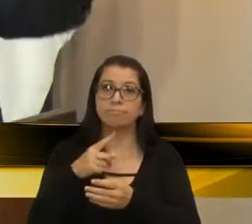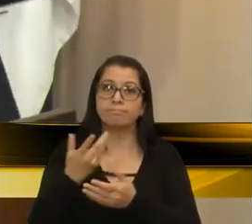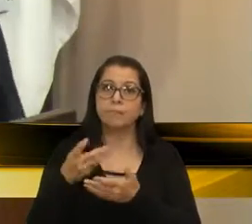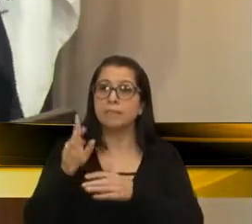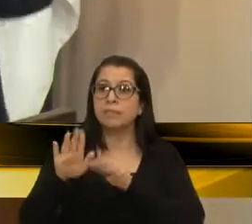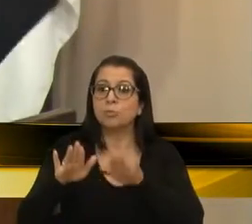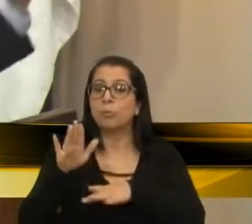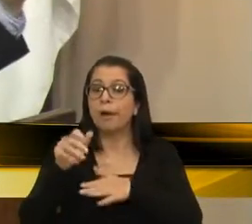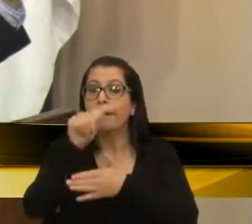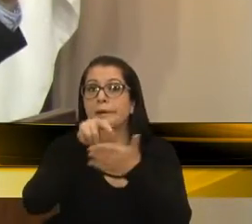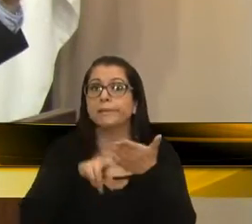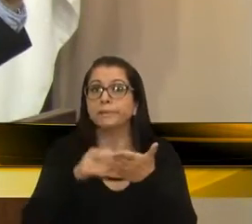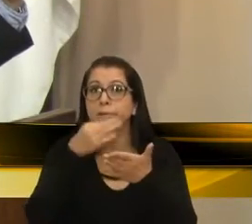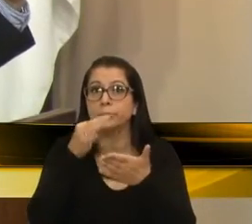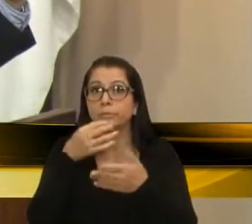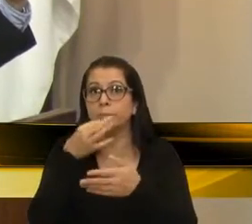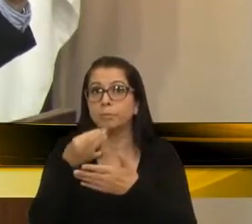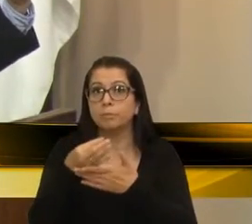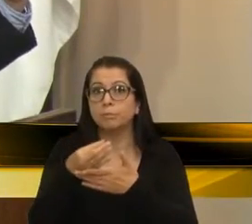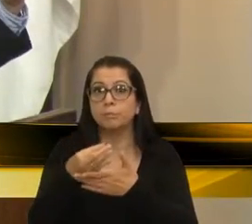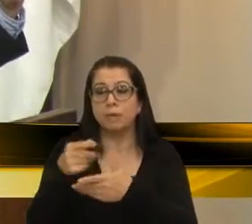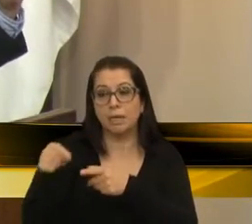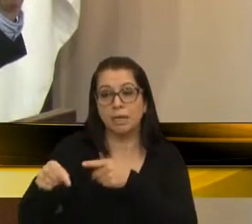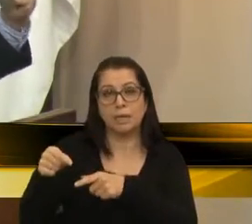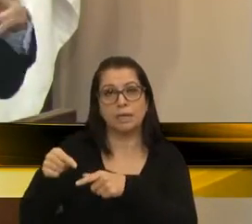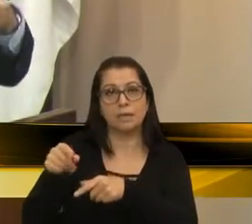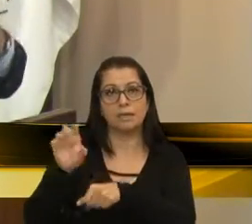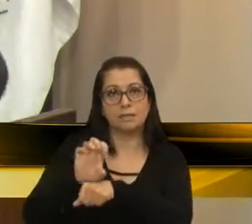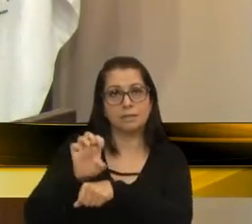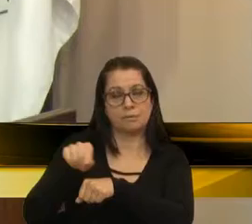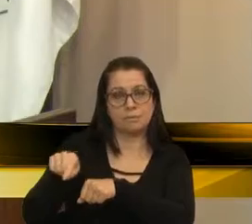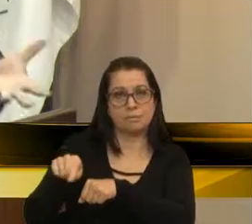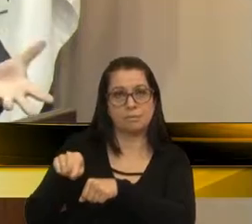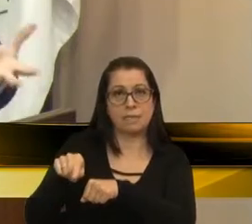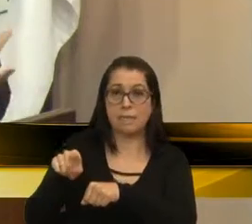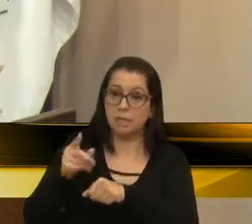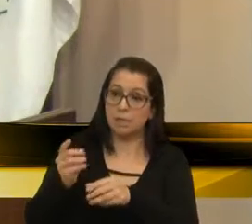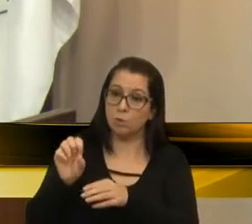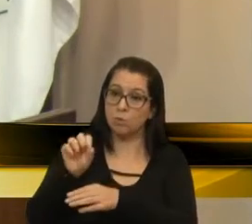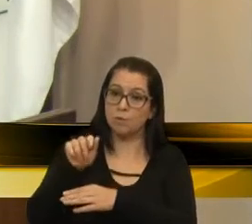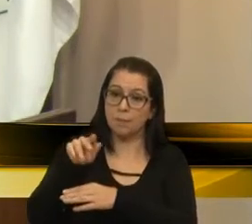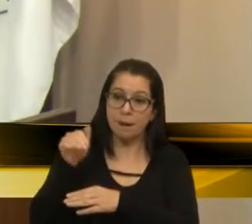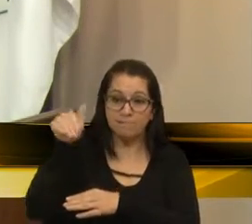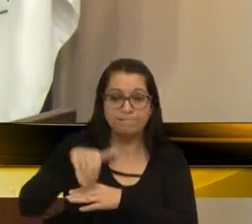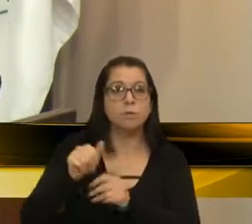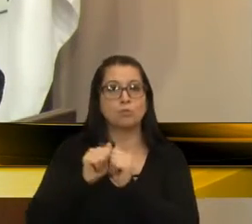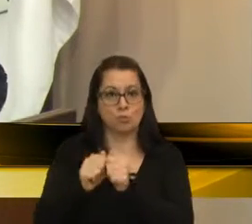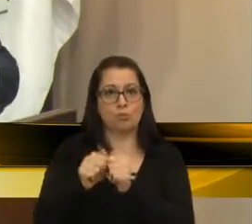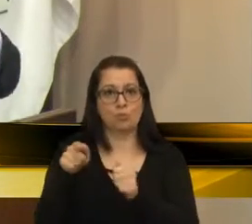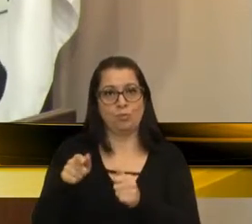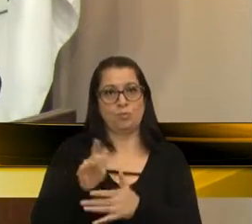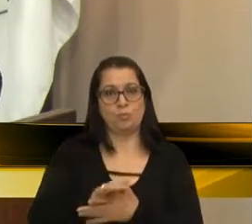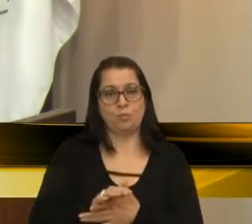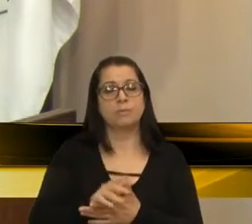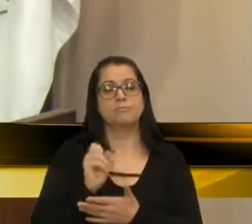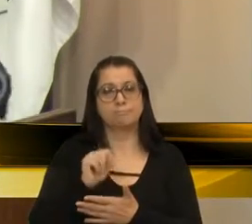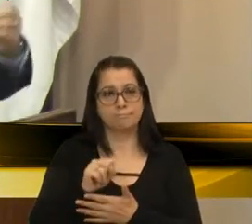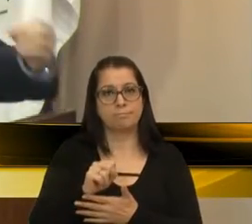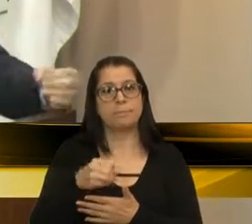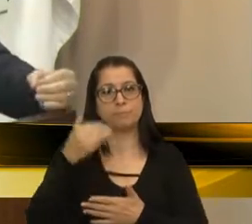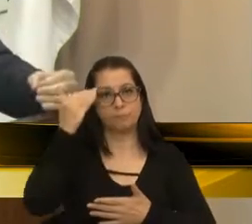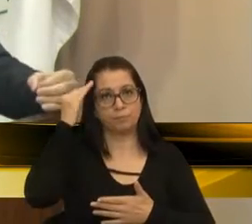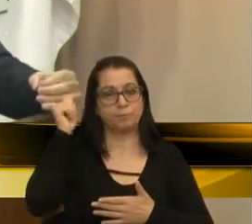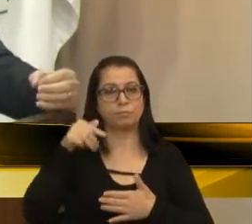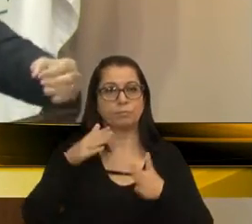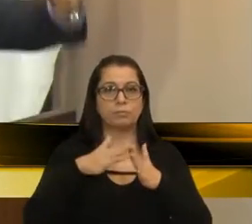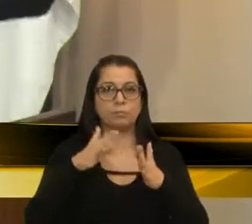de análise por aquele Tribunal de Contas estadual. E o SAMAI se insere junto nessa situação. Então, sim, entendo que a